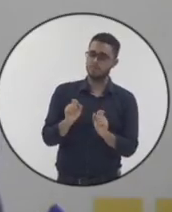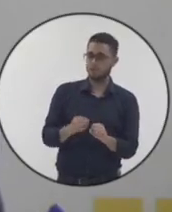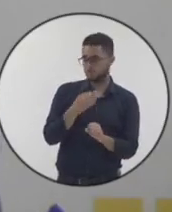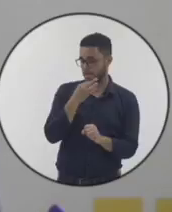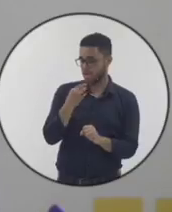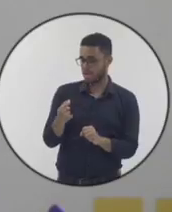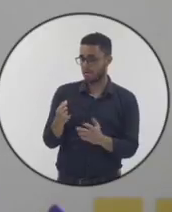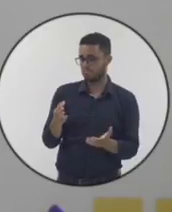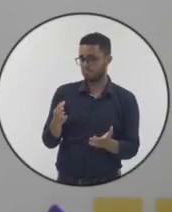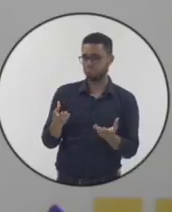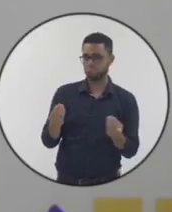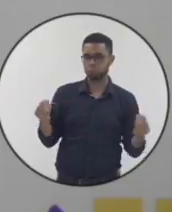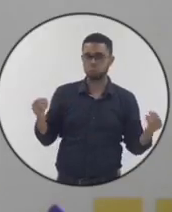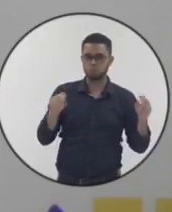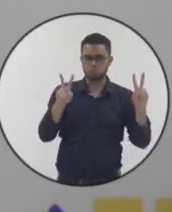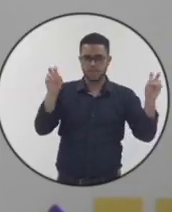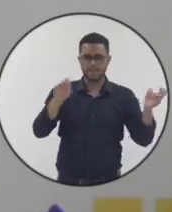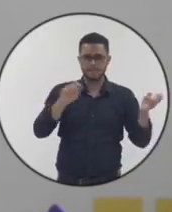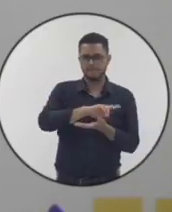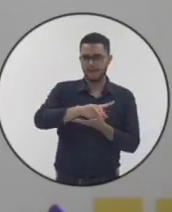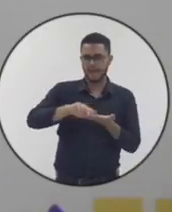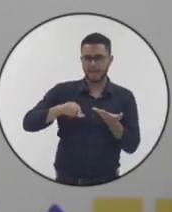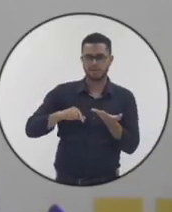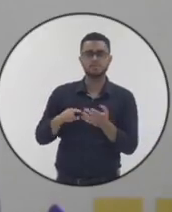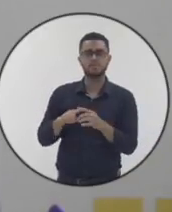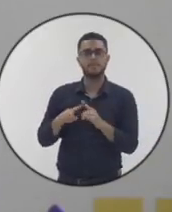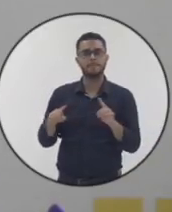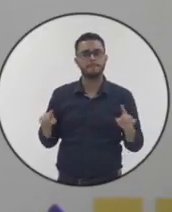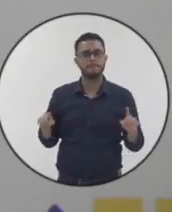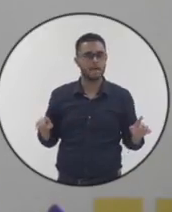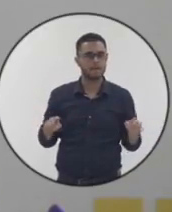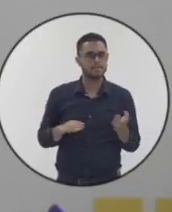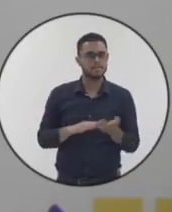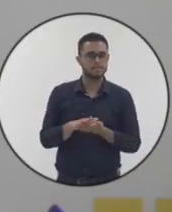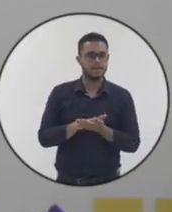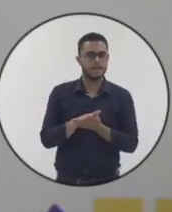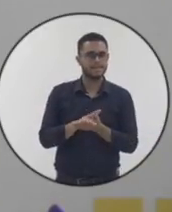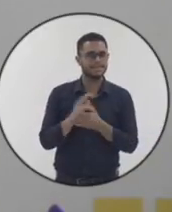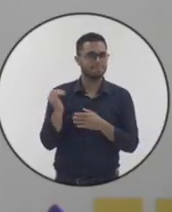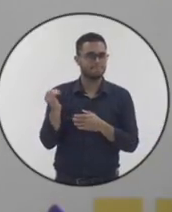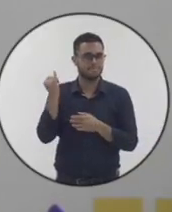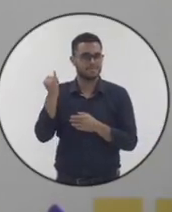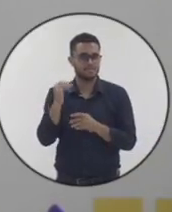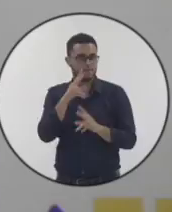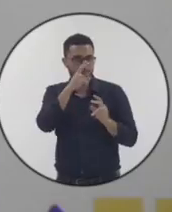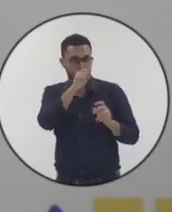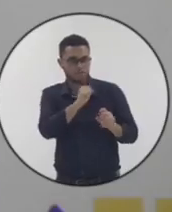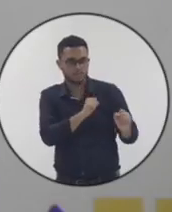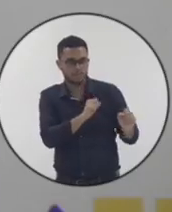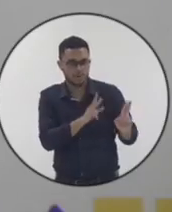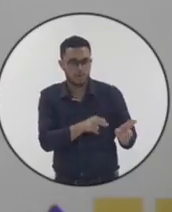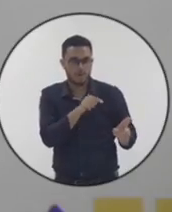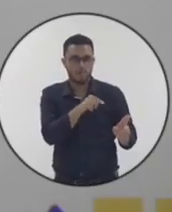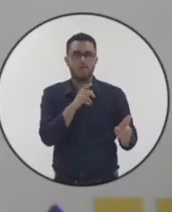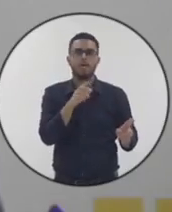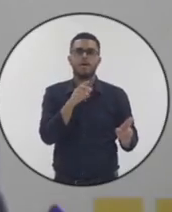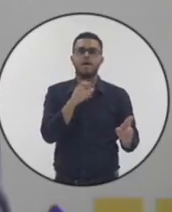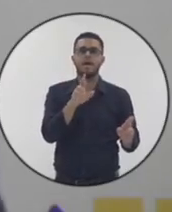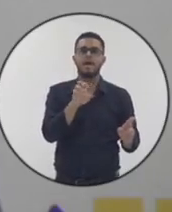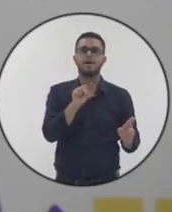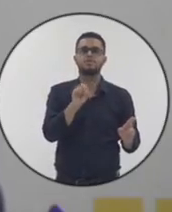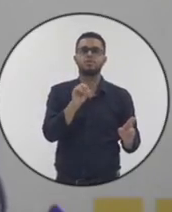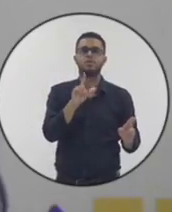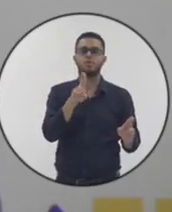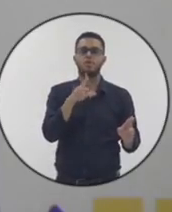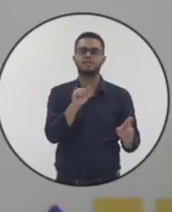relação a muitos temas de várias formas, mas nenhum é tão importante como uma resolução. Então, para